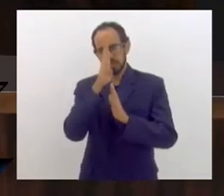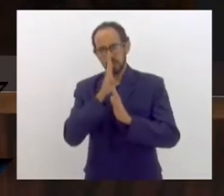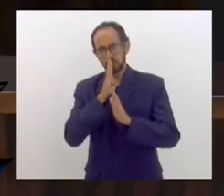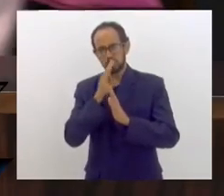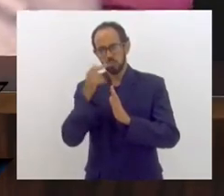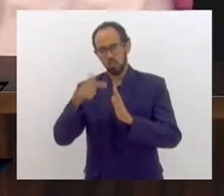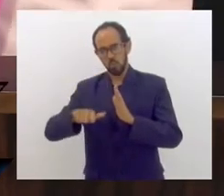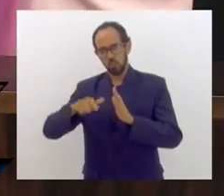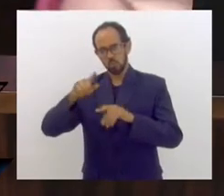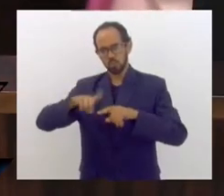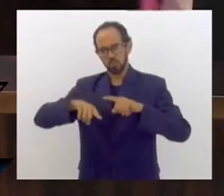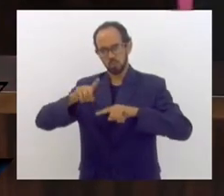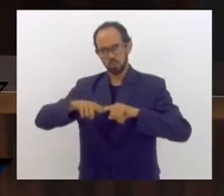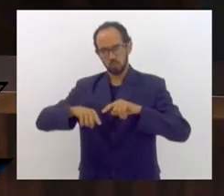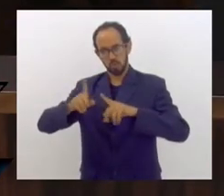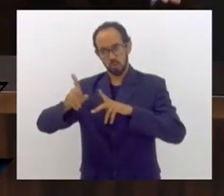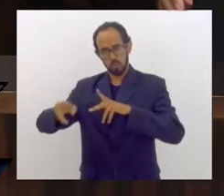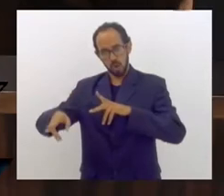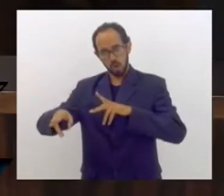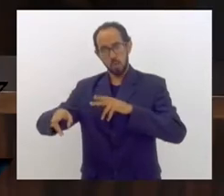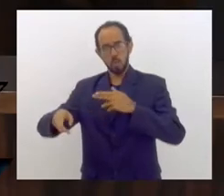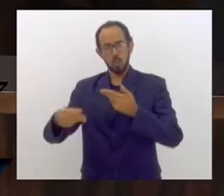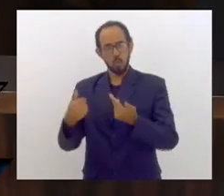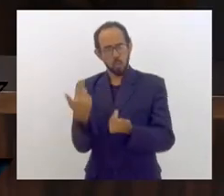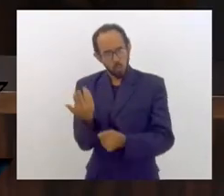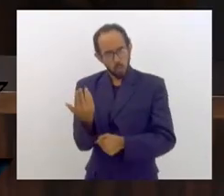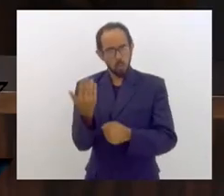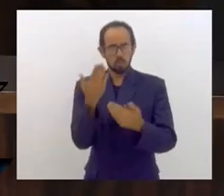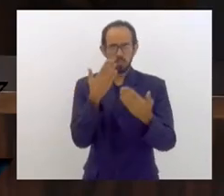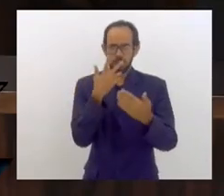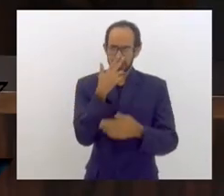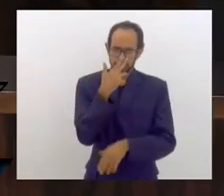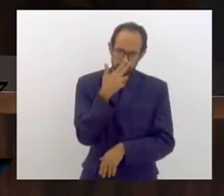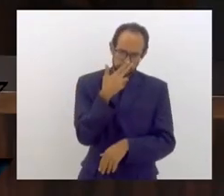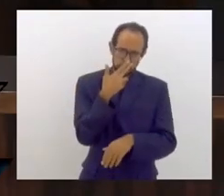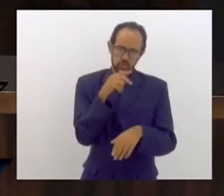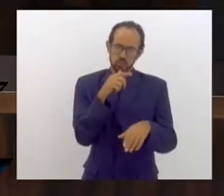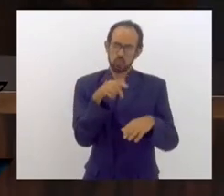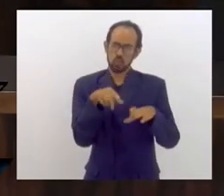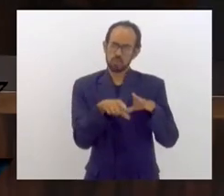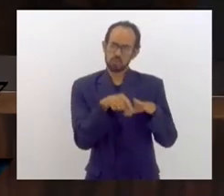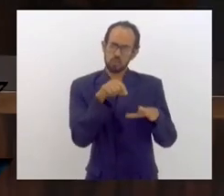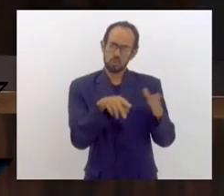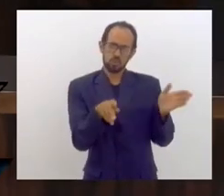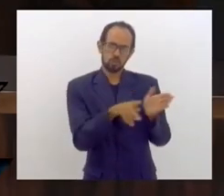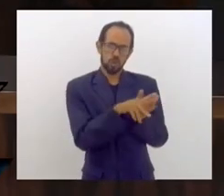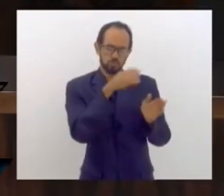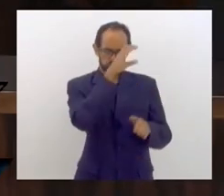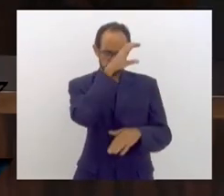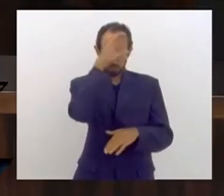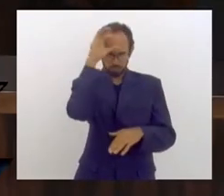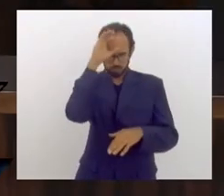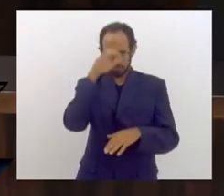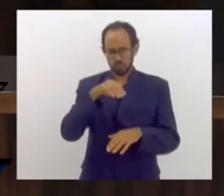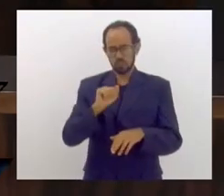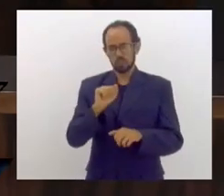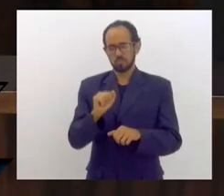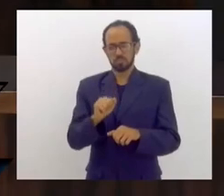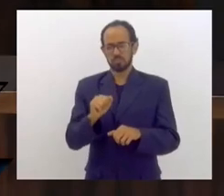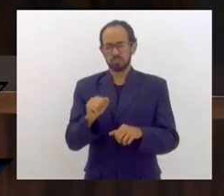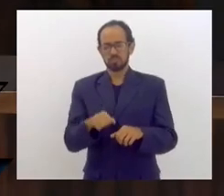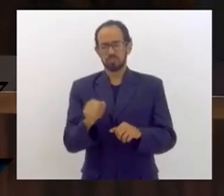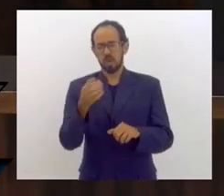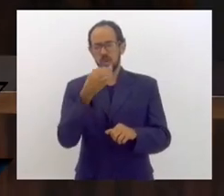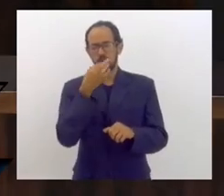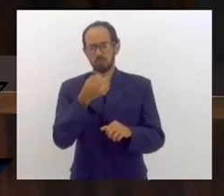produto idêntico ou similar à sua escolha. Pareceres da emenda de plenário